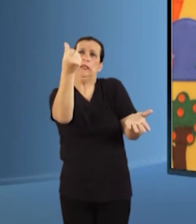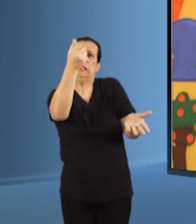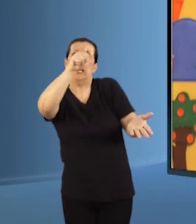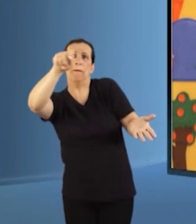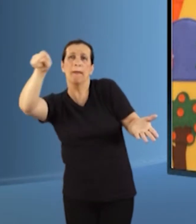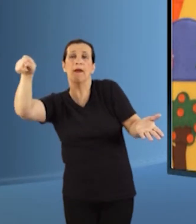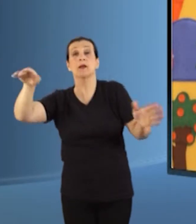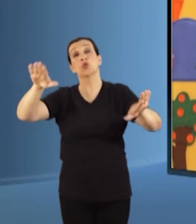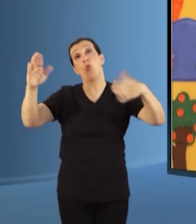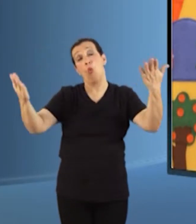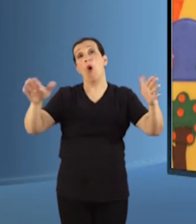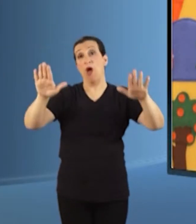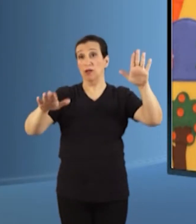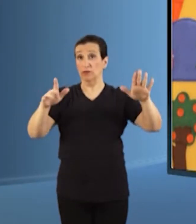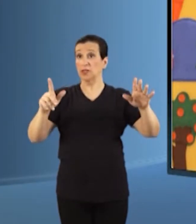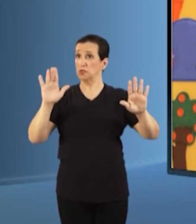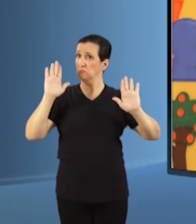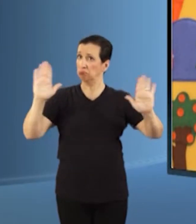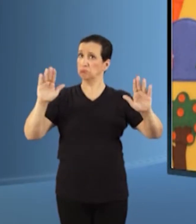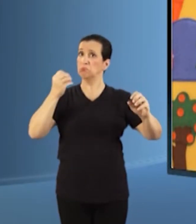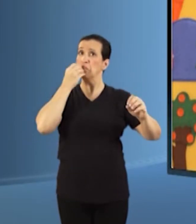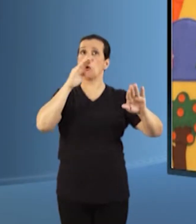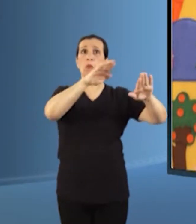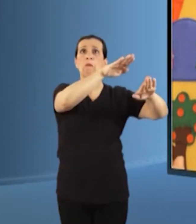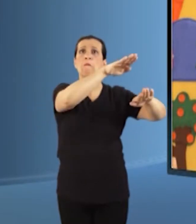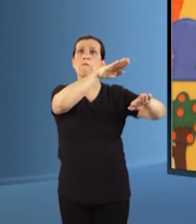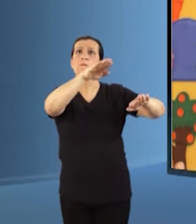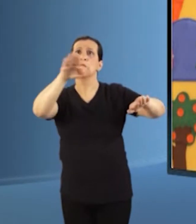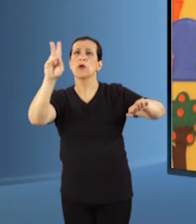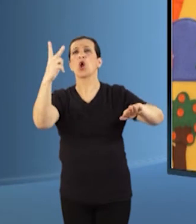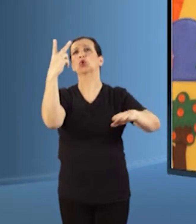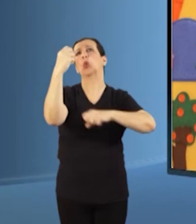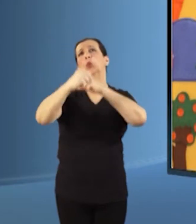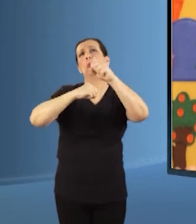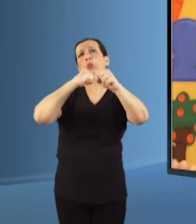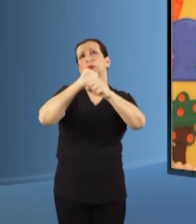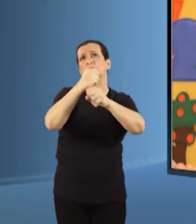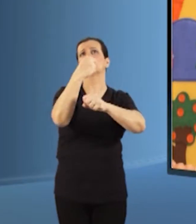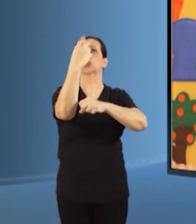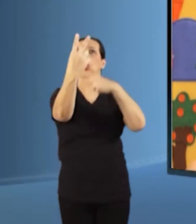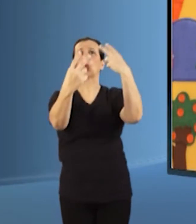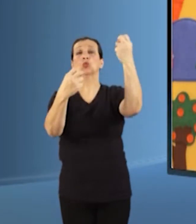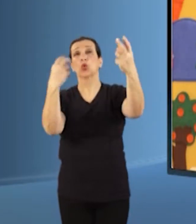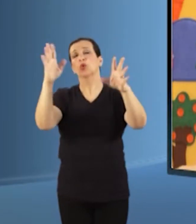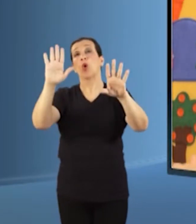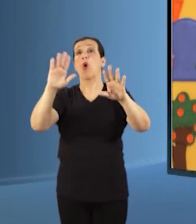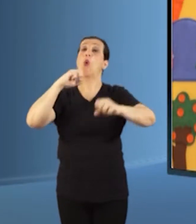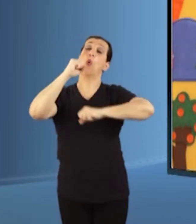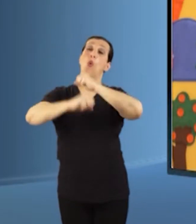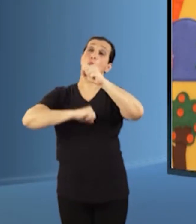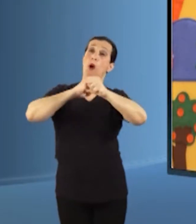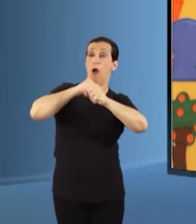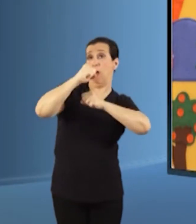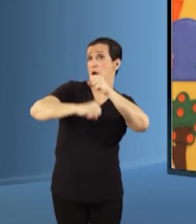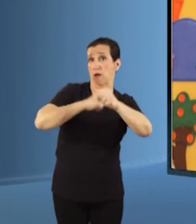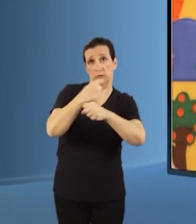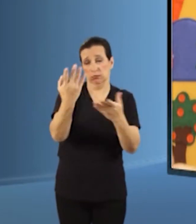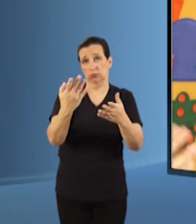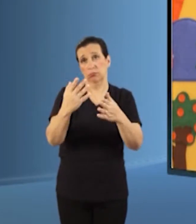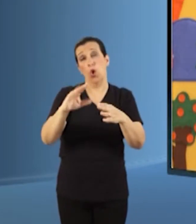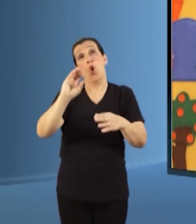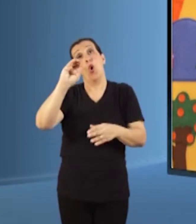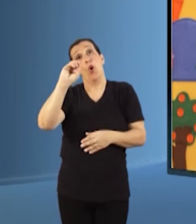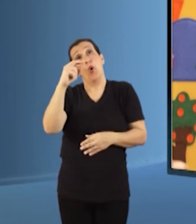3 meses ou a cada 6 meses, ou às vezes quando realmente os níveis já estão estáveis, depois de uns 2 anos do implante, dá para ser